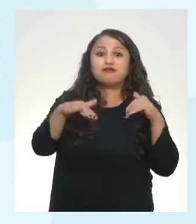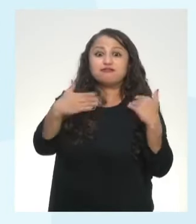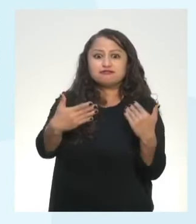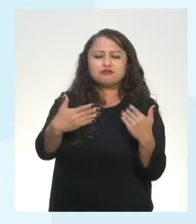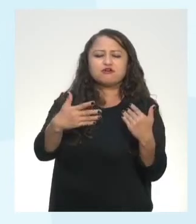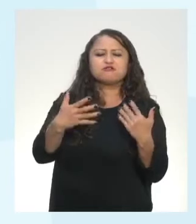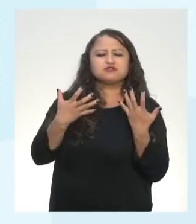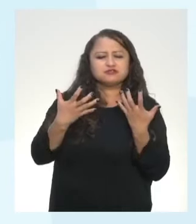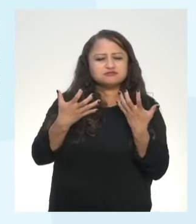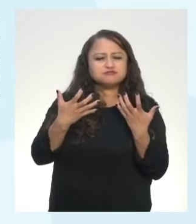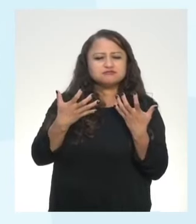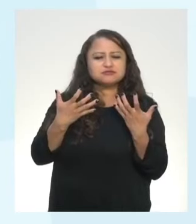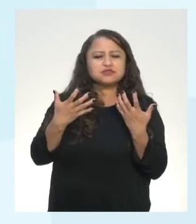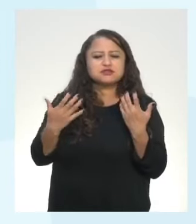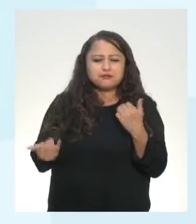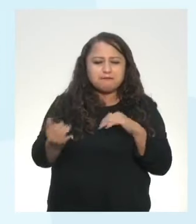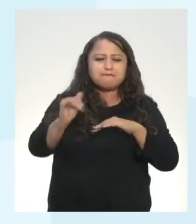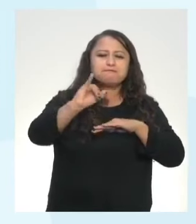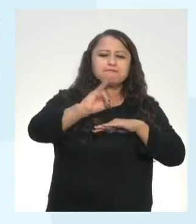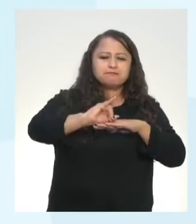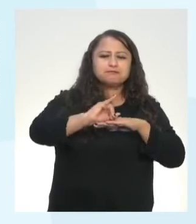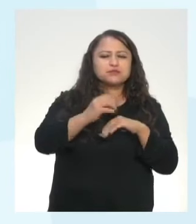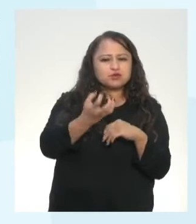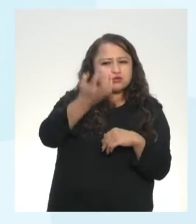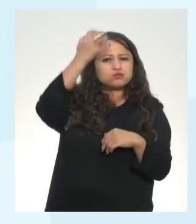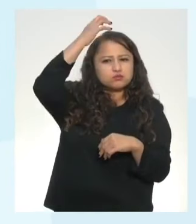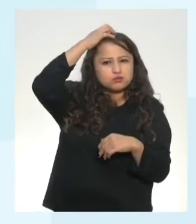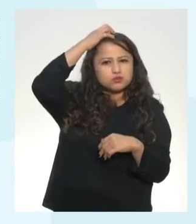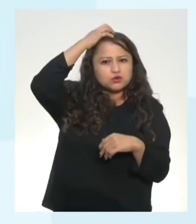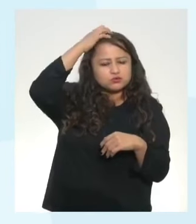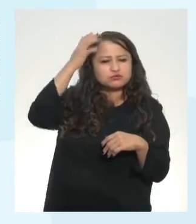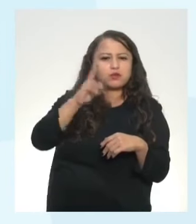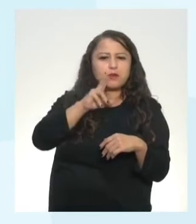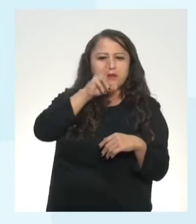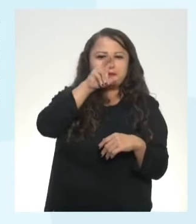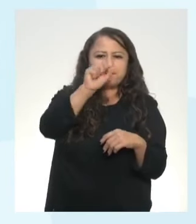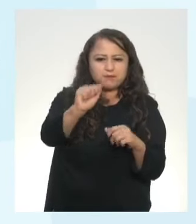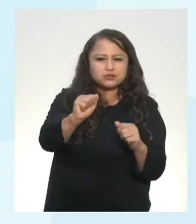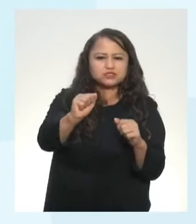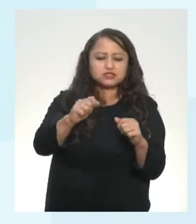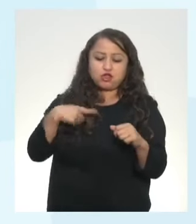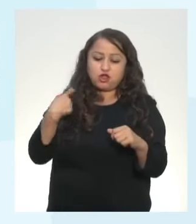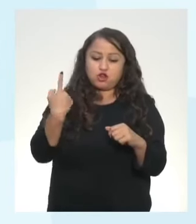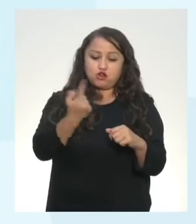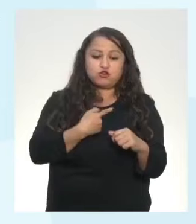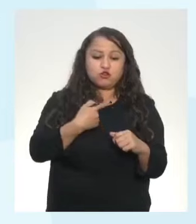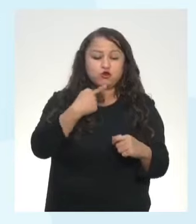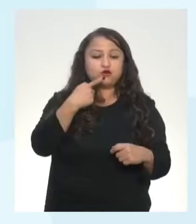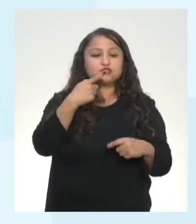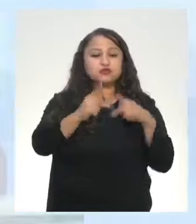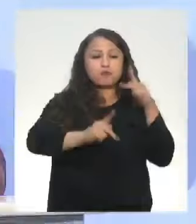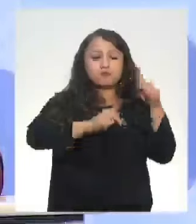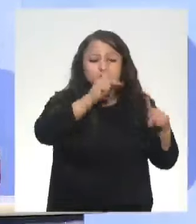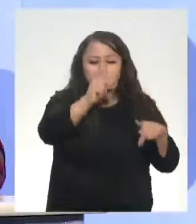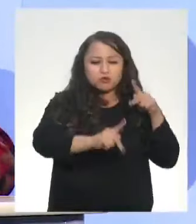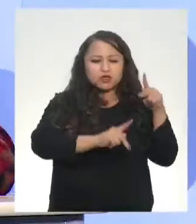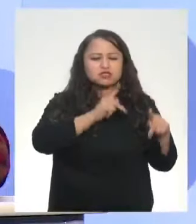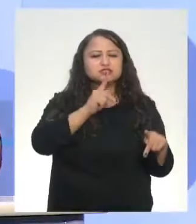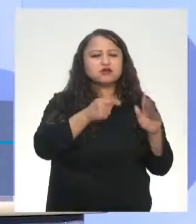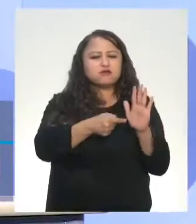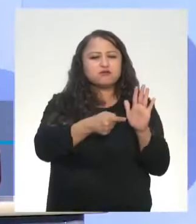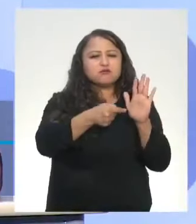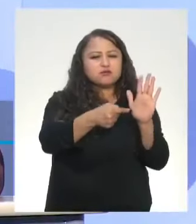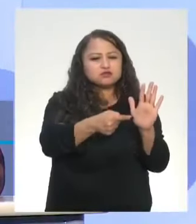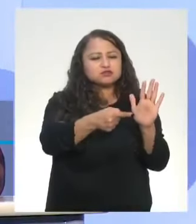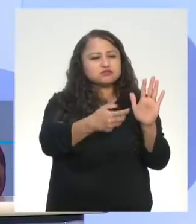merece estar num lugar privilegiado de poder. Então, nós, povo da França, vamos conferir a